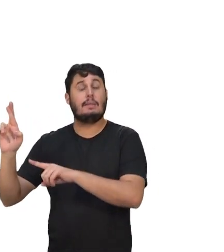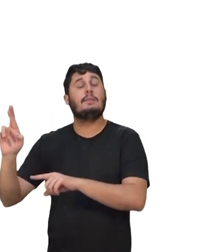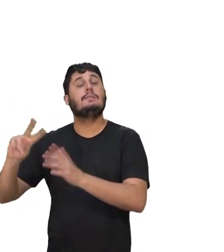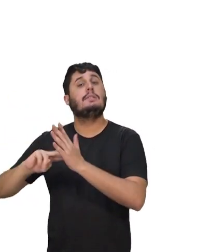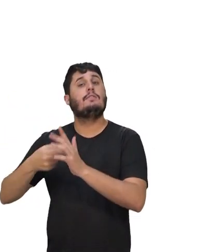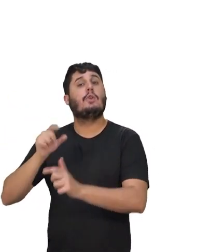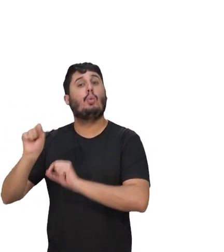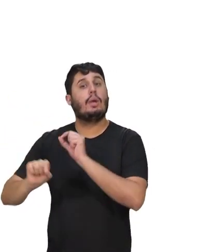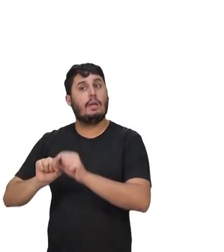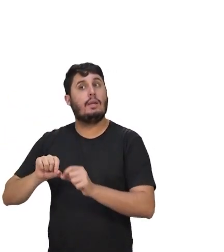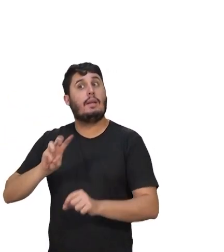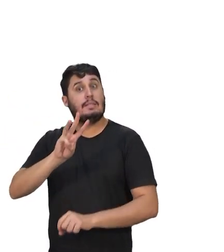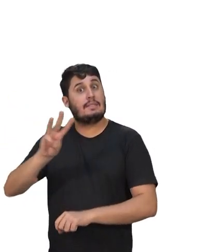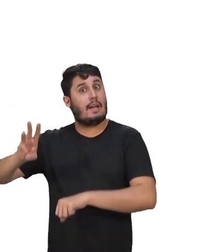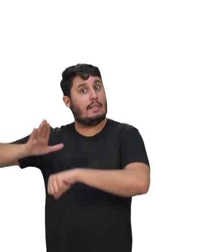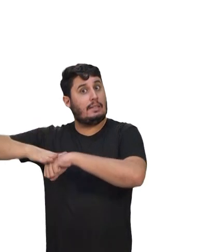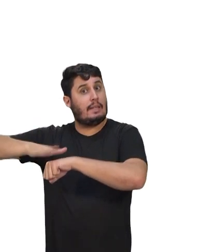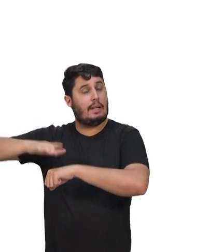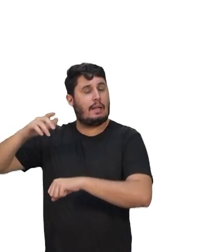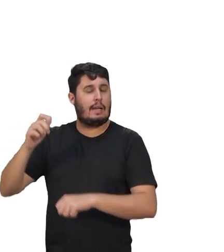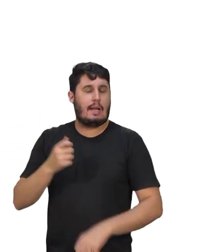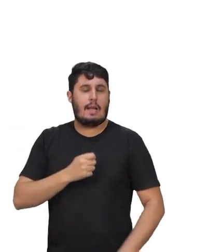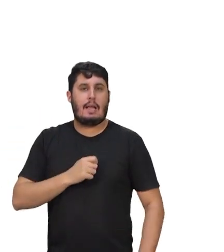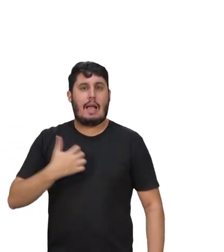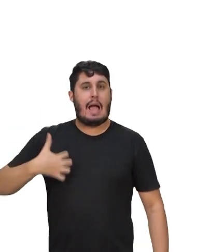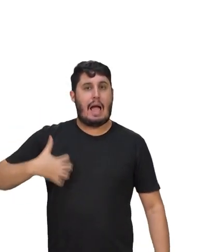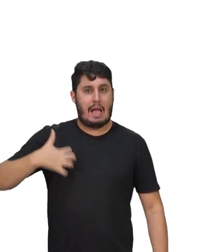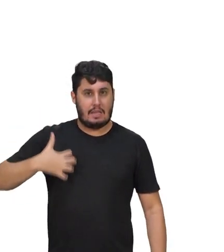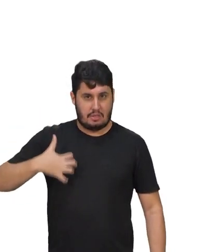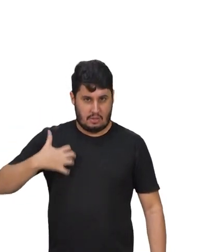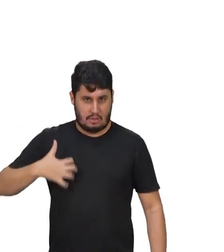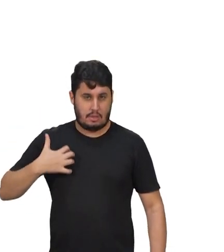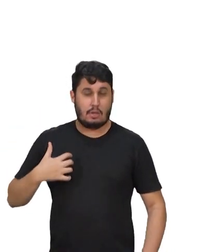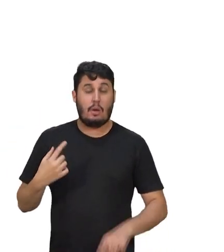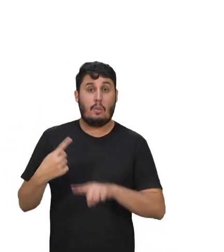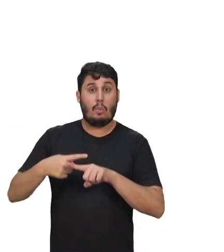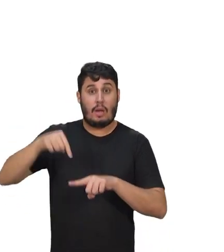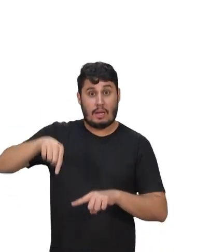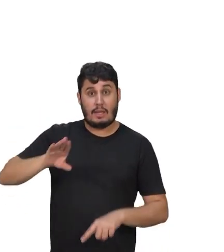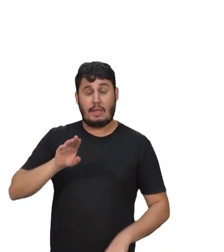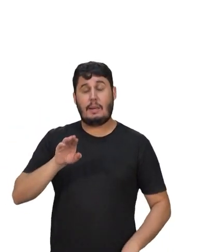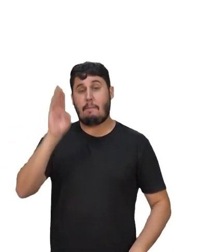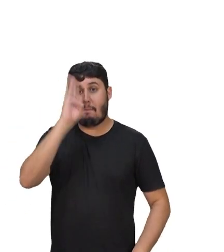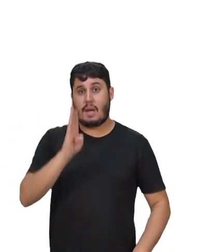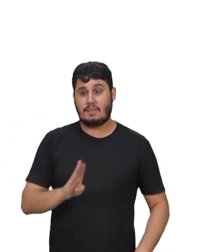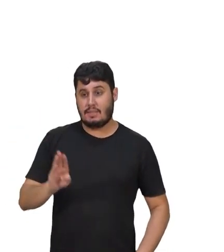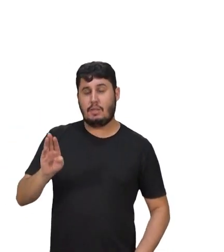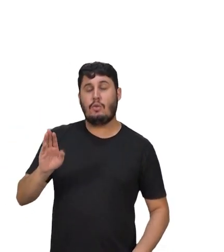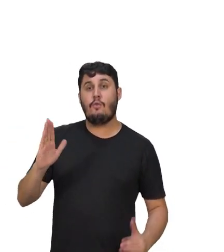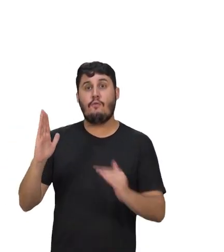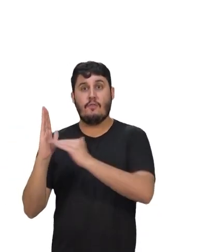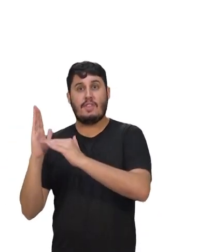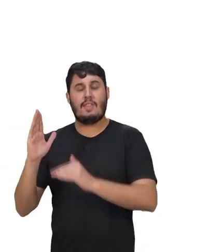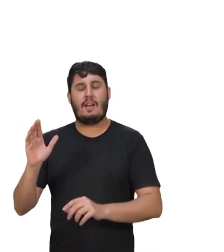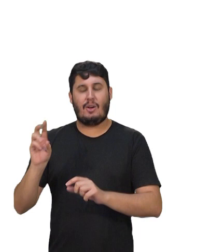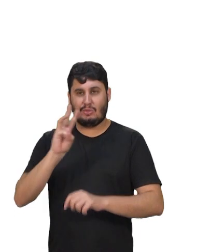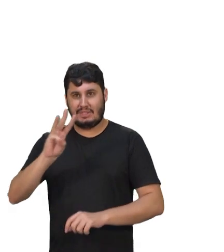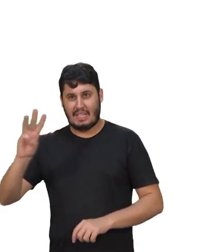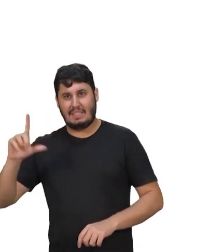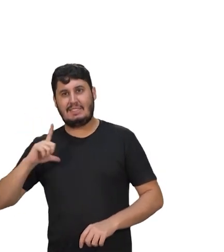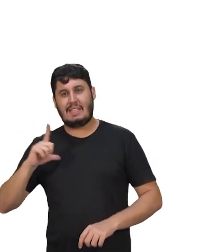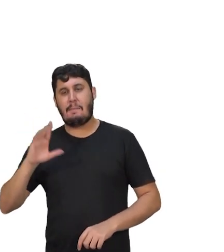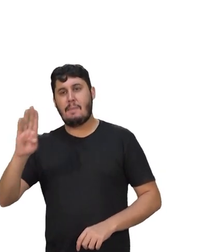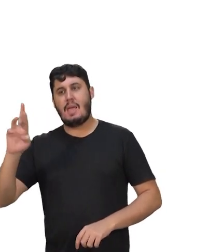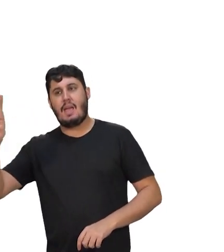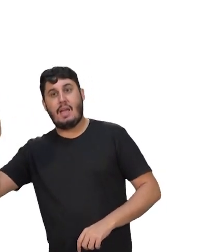tirada de um site argentino, né? Isso aqui é o sufixo da internet. No Brasil é .br, na Argentina é .ar. Foi retirado no dia 30 de